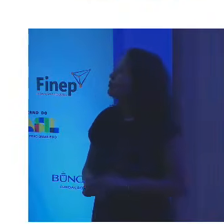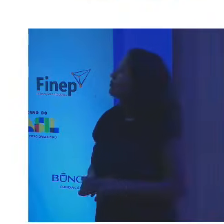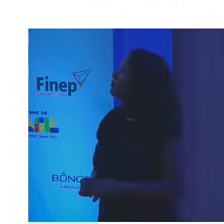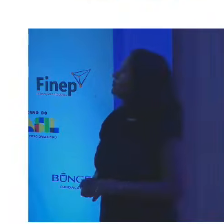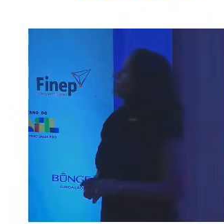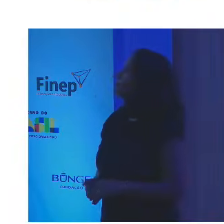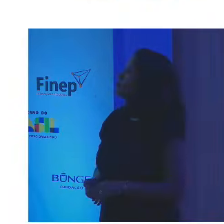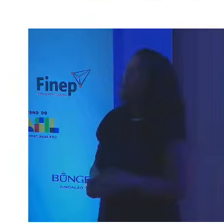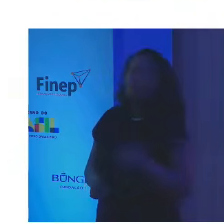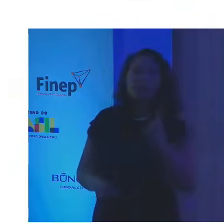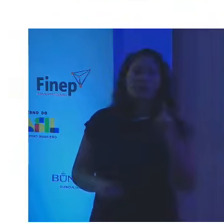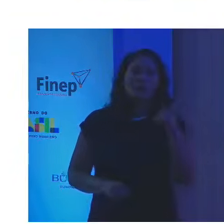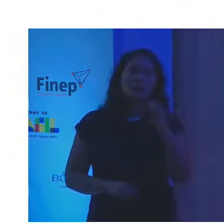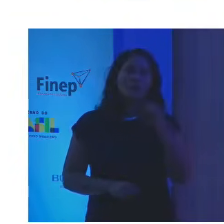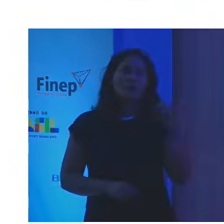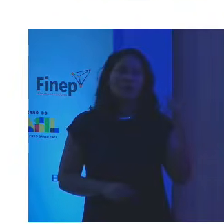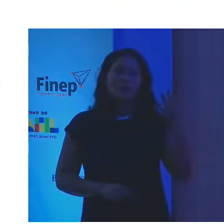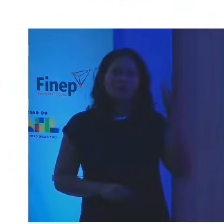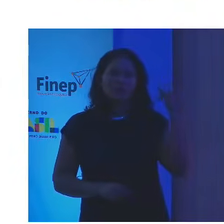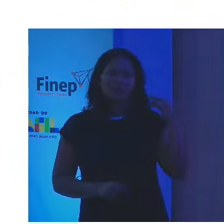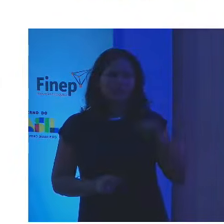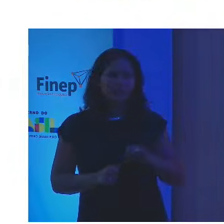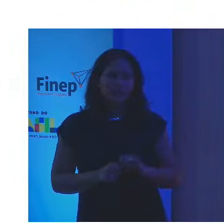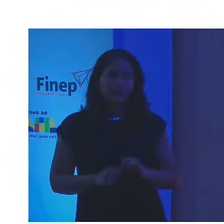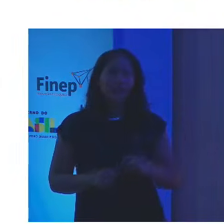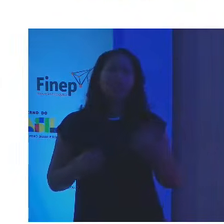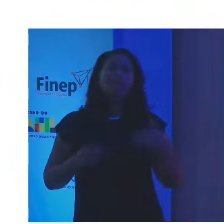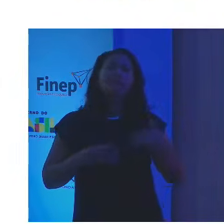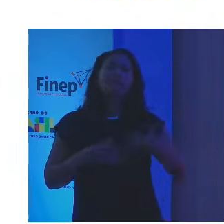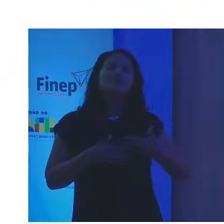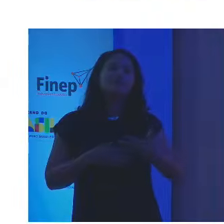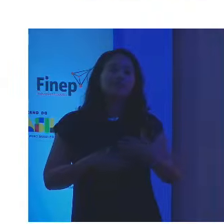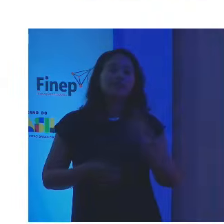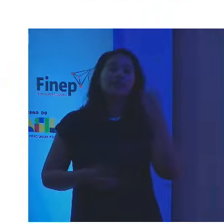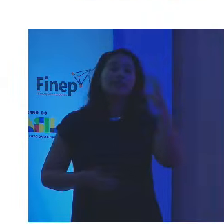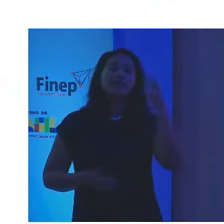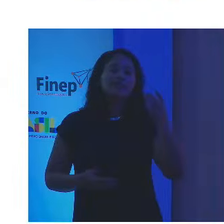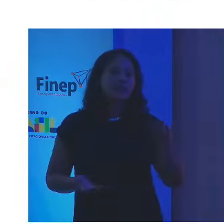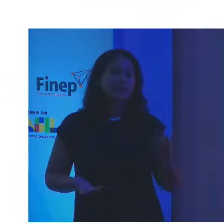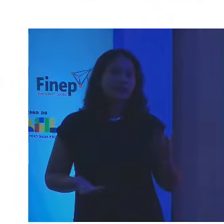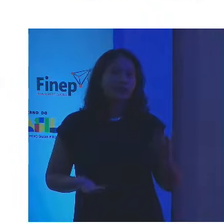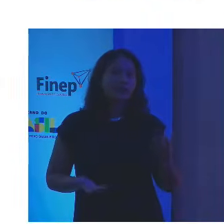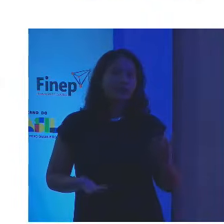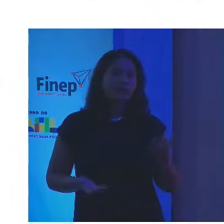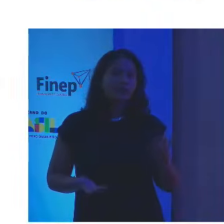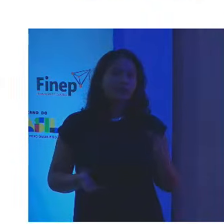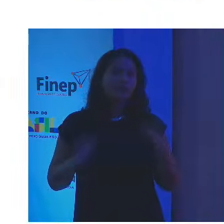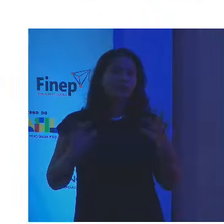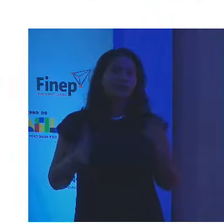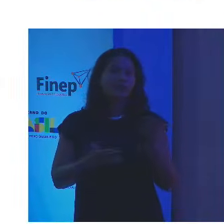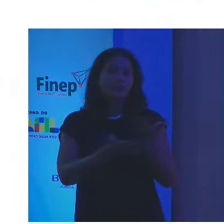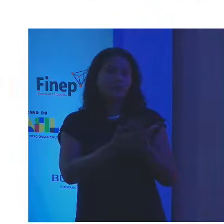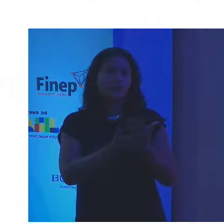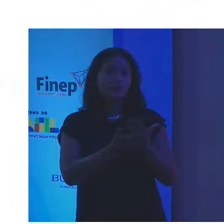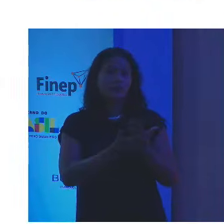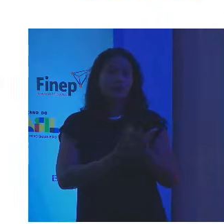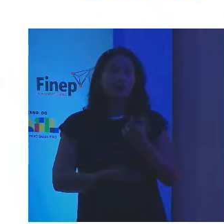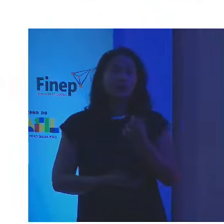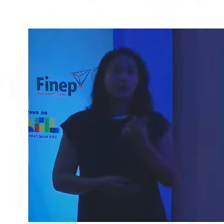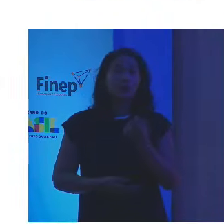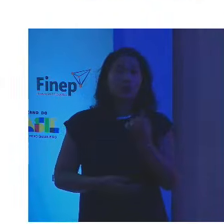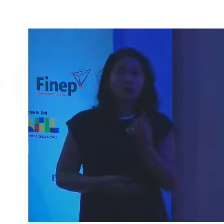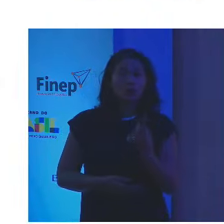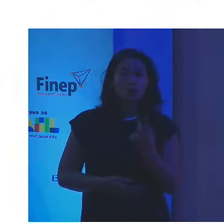trabalho de Charles Darwin, né, de 1800. E aí, qual é a consequência disso na ciência, primeiro? É a seguinte, esse estudo aqui de 2021